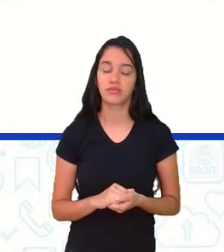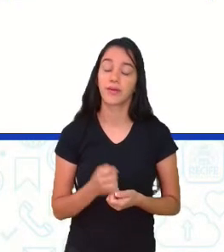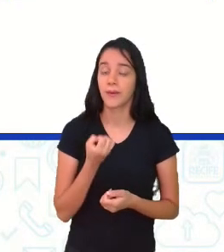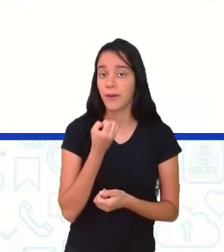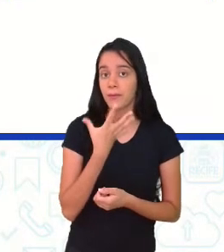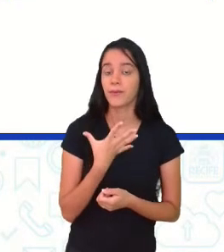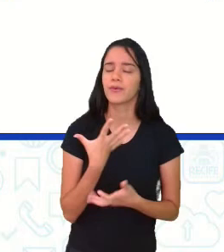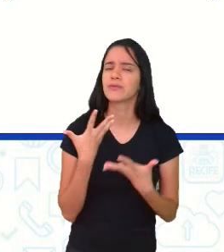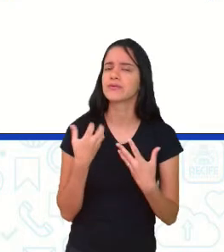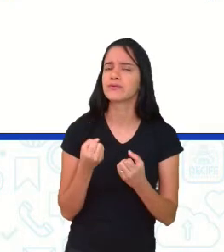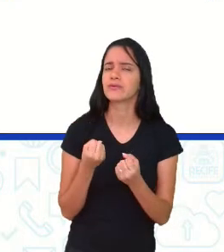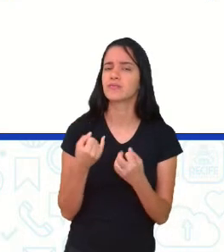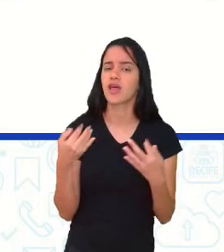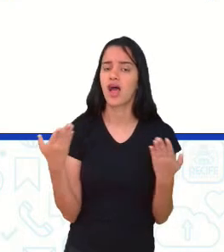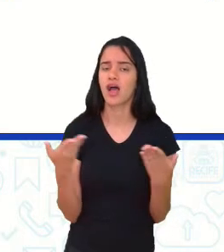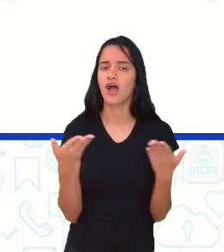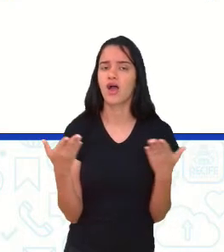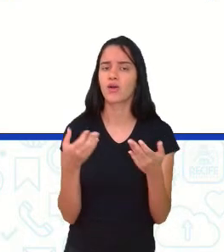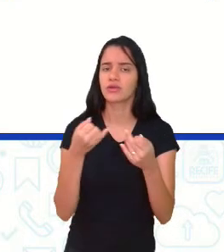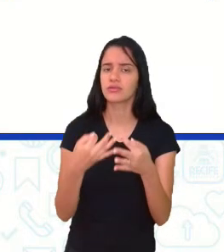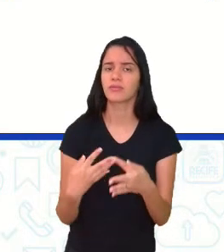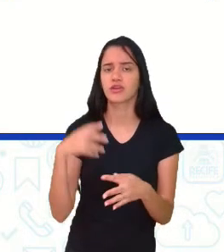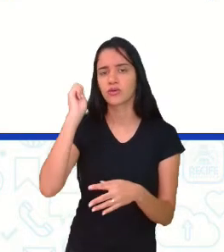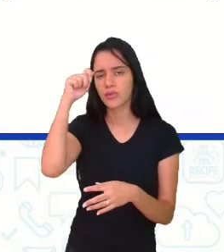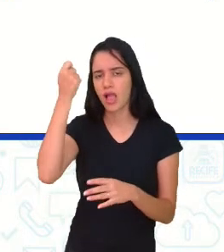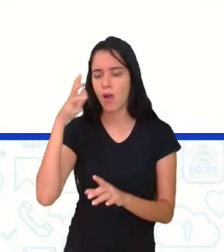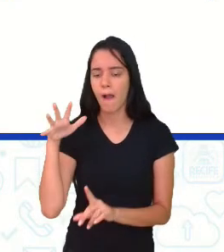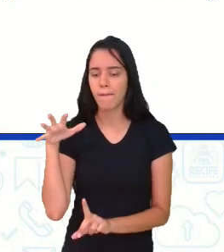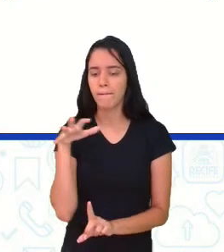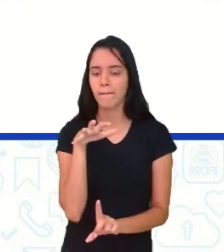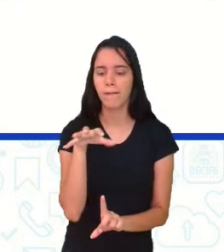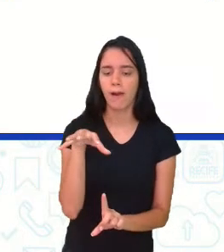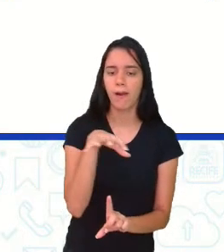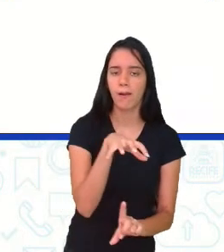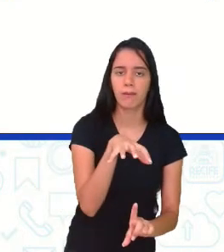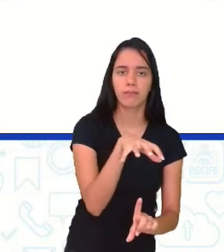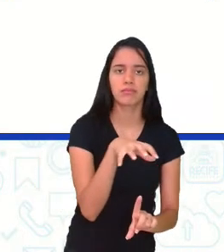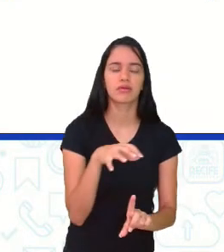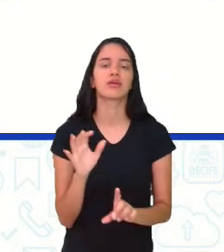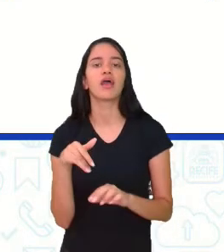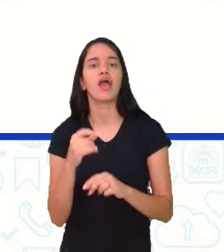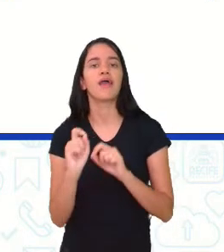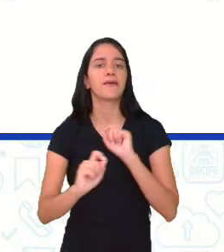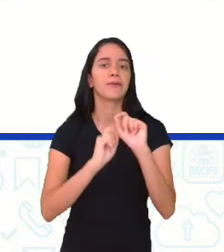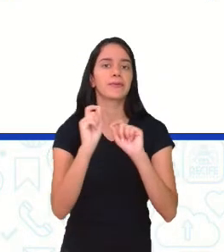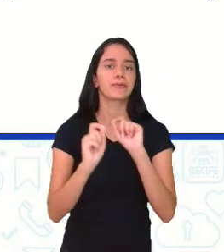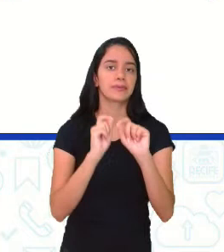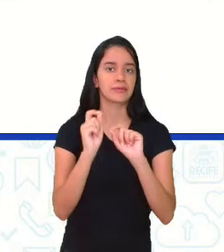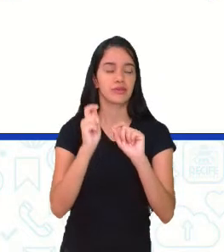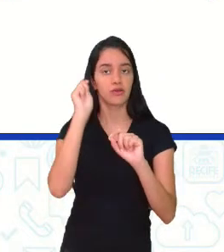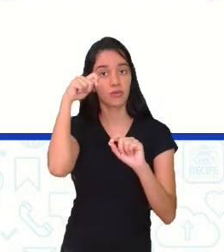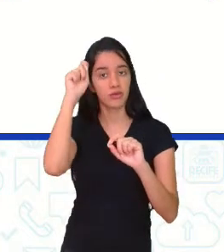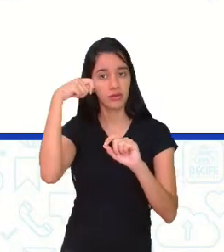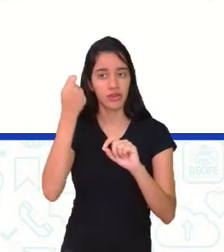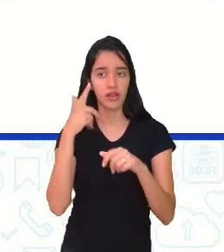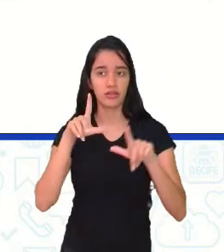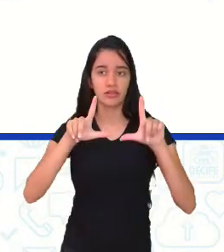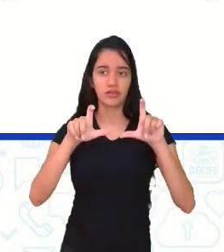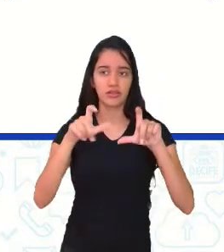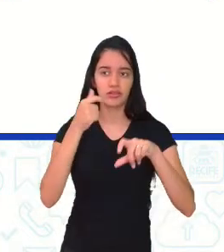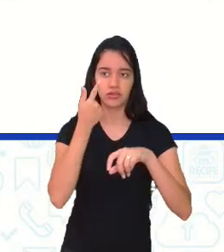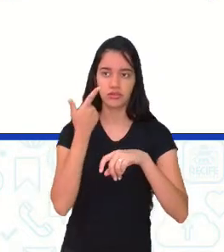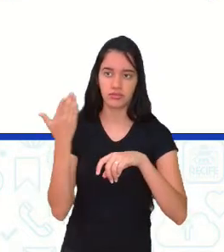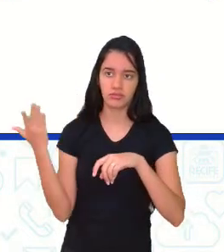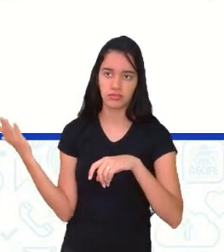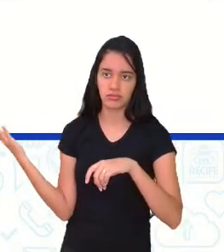Bom, vamos falar um pouquinho sobre o ator, o manipulador, né? Porque o manipulador, ele é um ator, isso aí eu te trouxe essa foto de